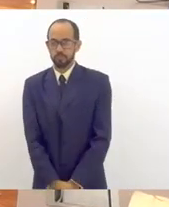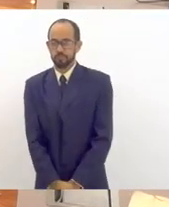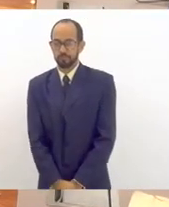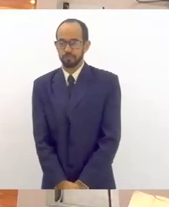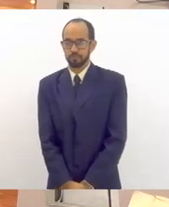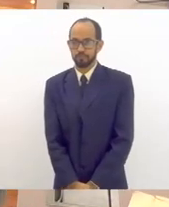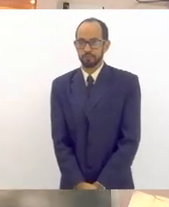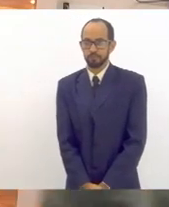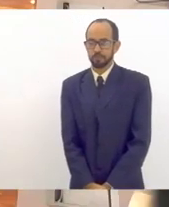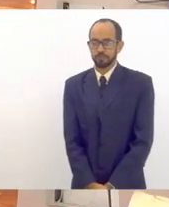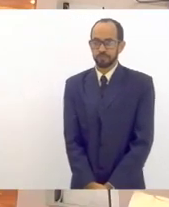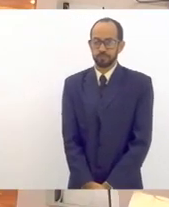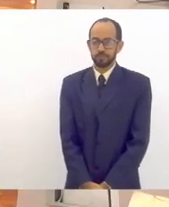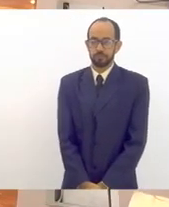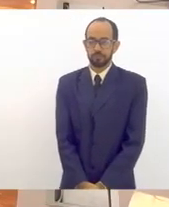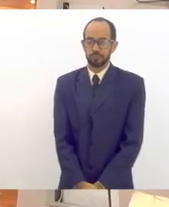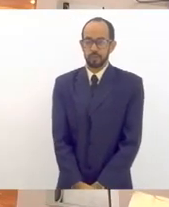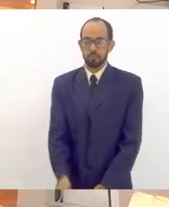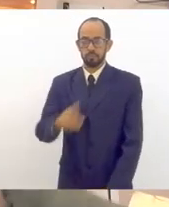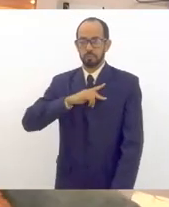palavra. Senhor presidente, colegas...